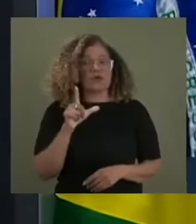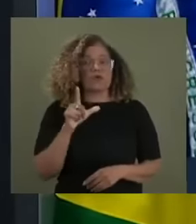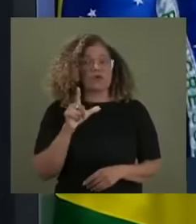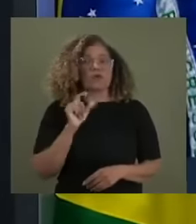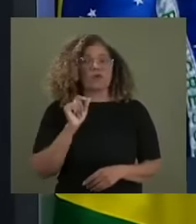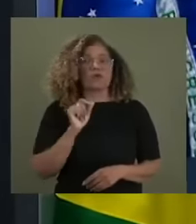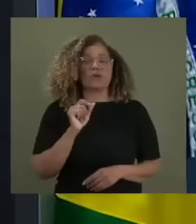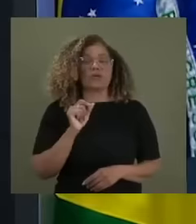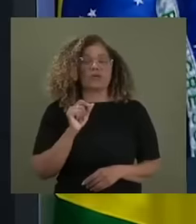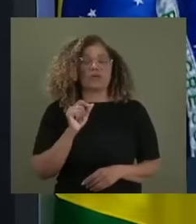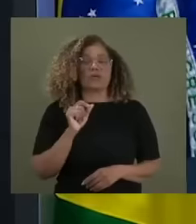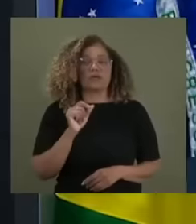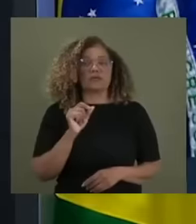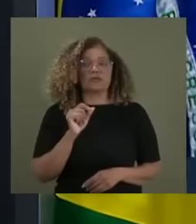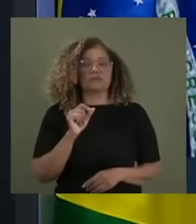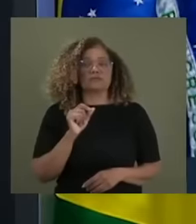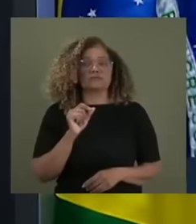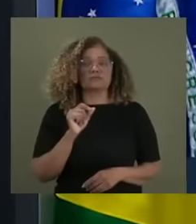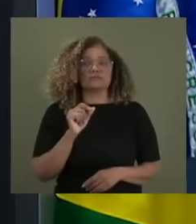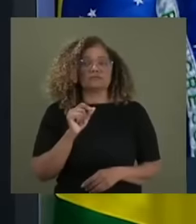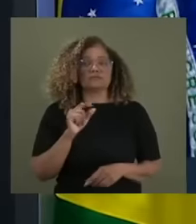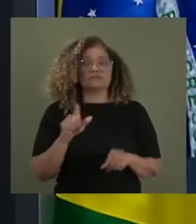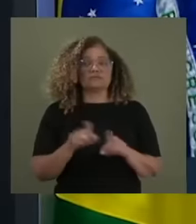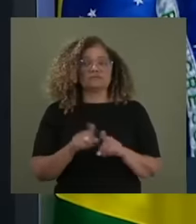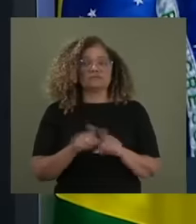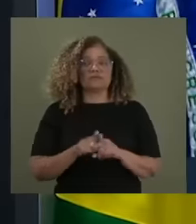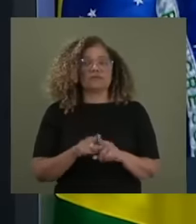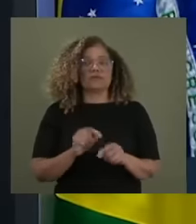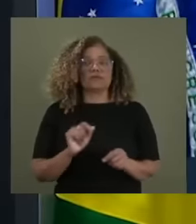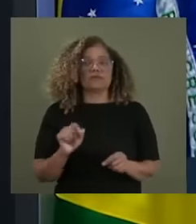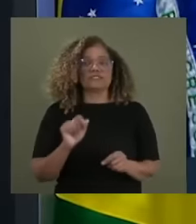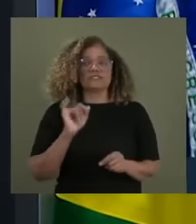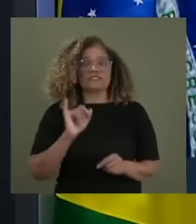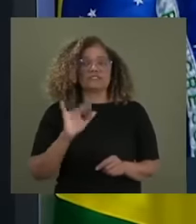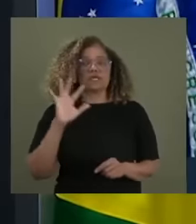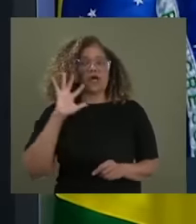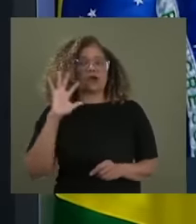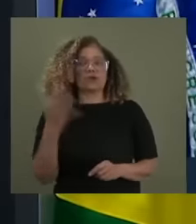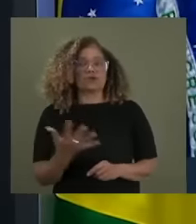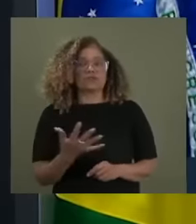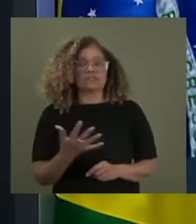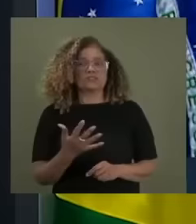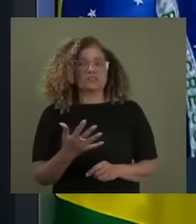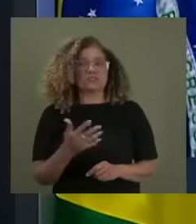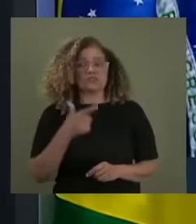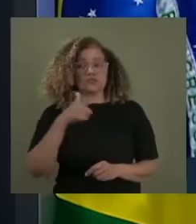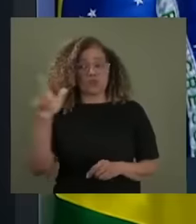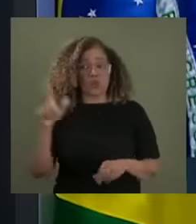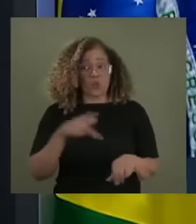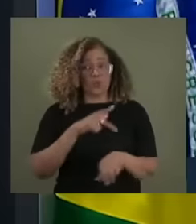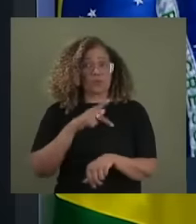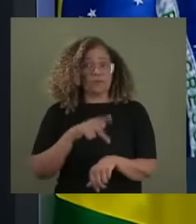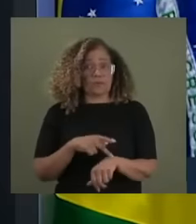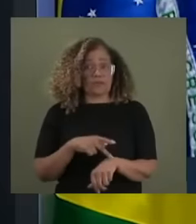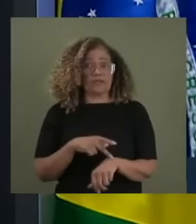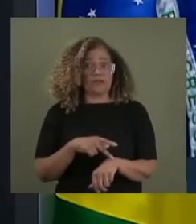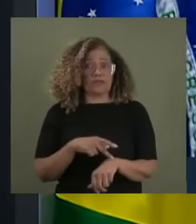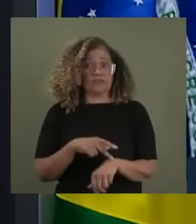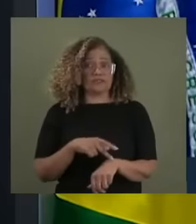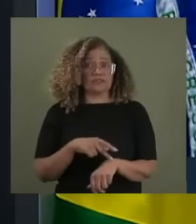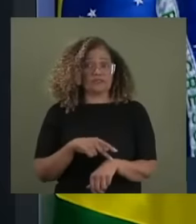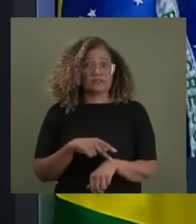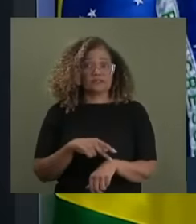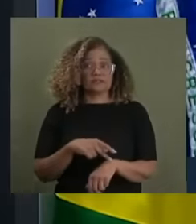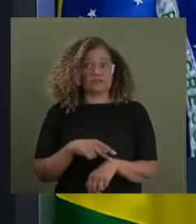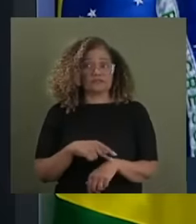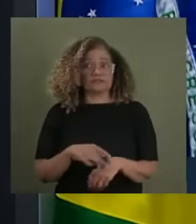fez um contorcionismo um malabarismo que se ocorresse eh em algum outro país isso